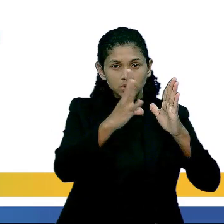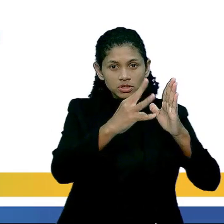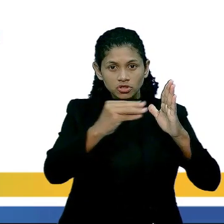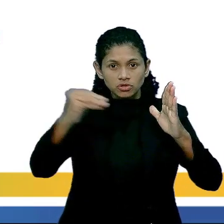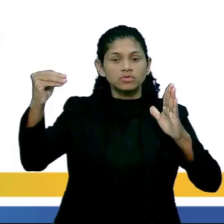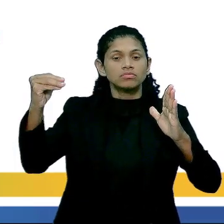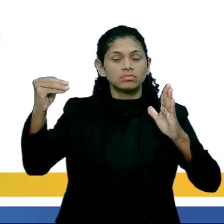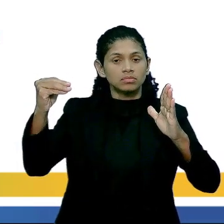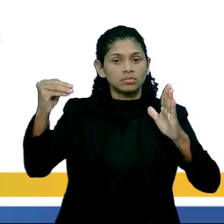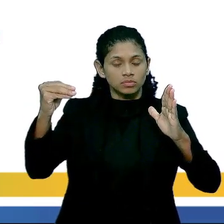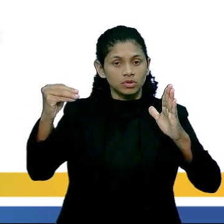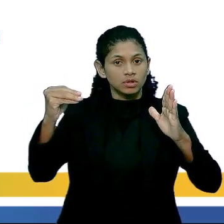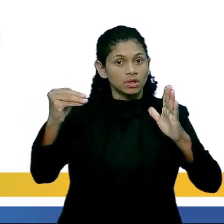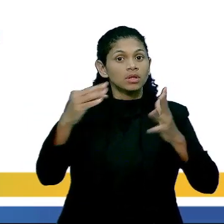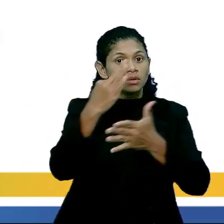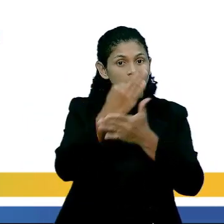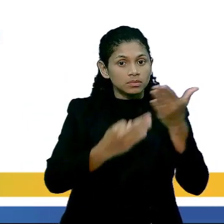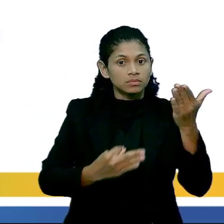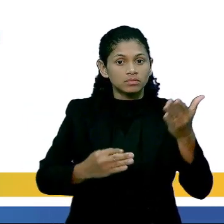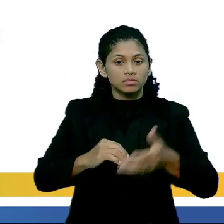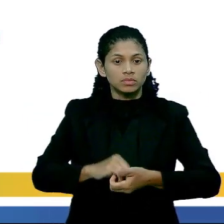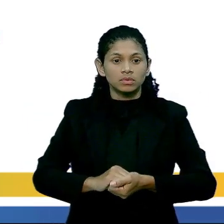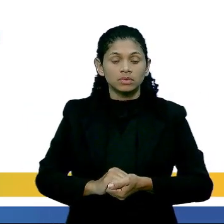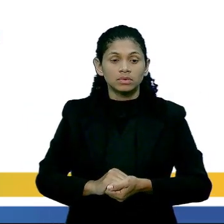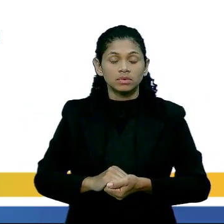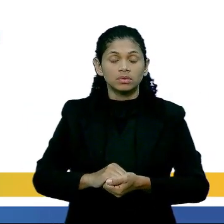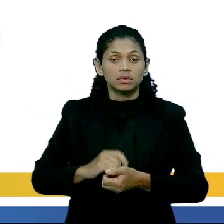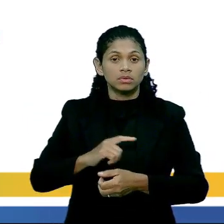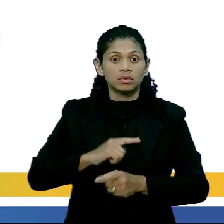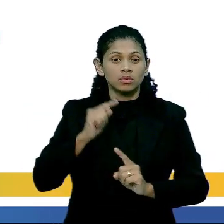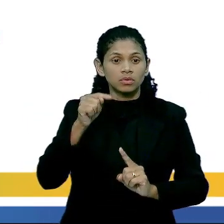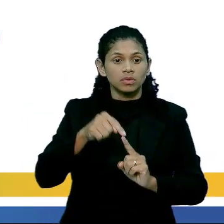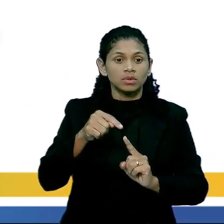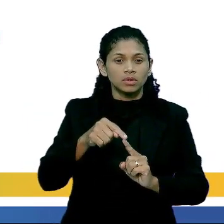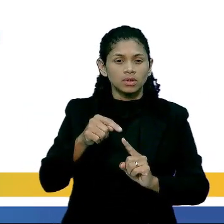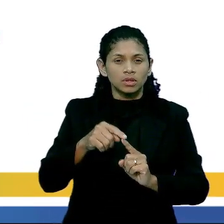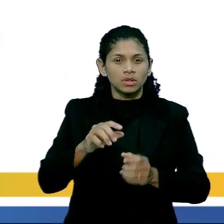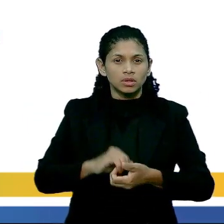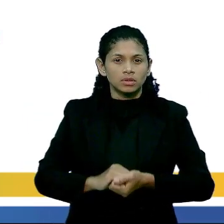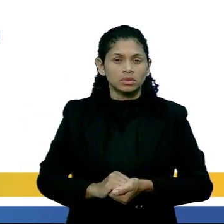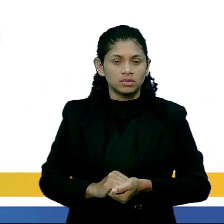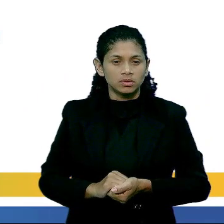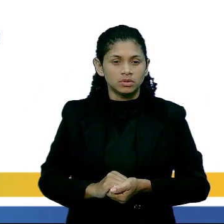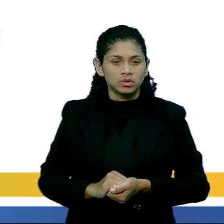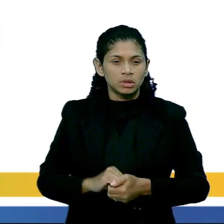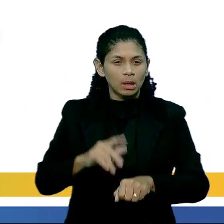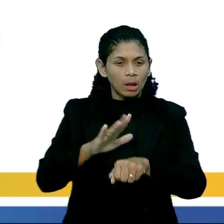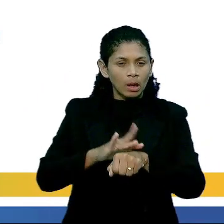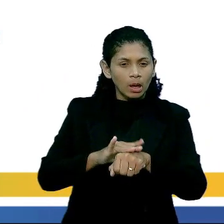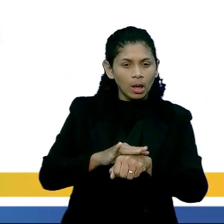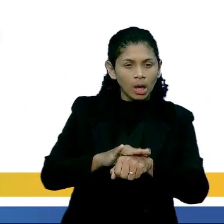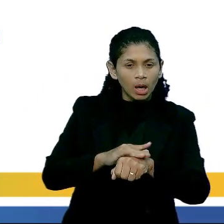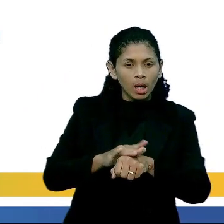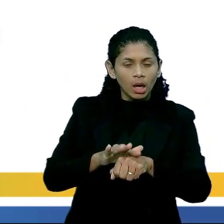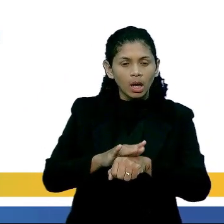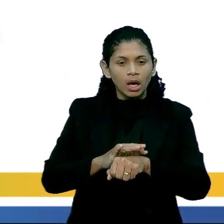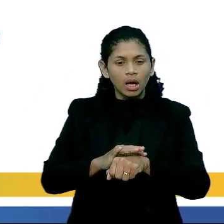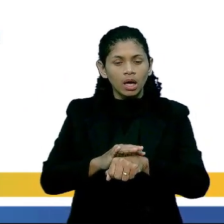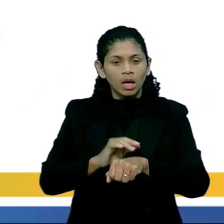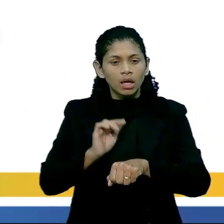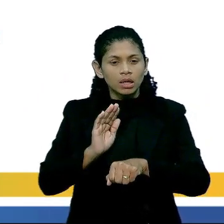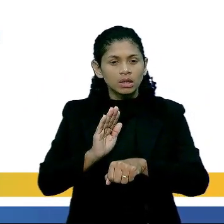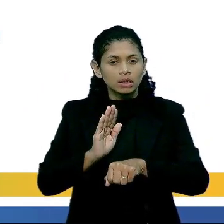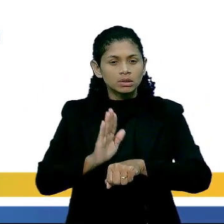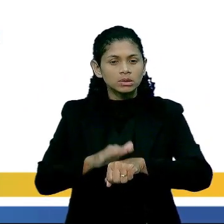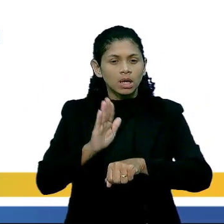tratar das pessoas que sofrem de depressão esquizofrenia não pessoal quem tem até médico né no texto não quer tratar